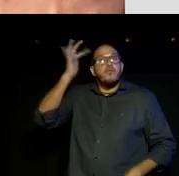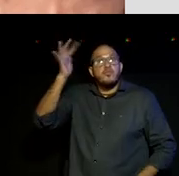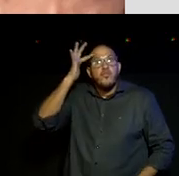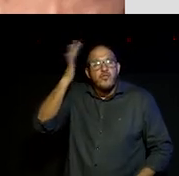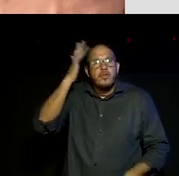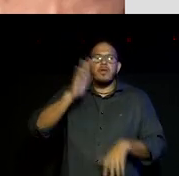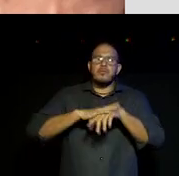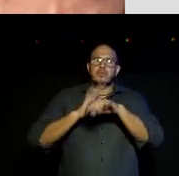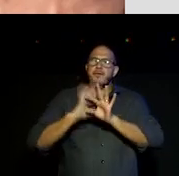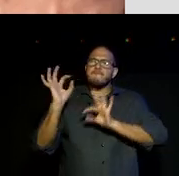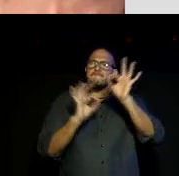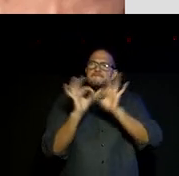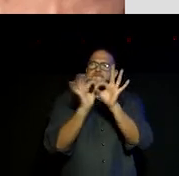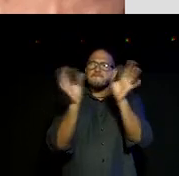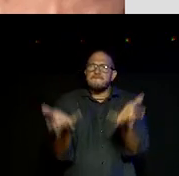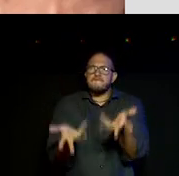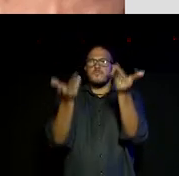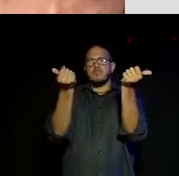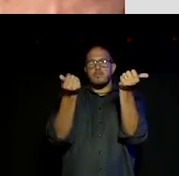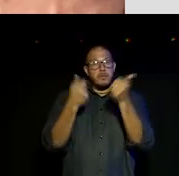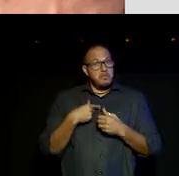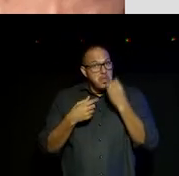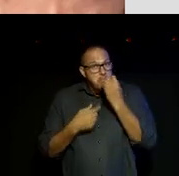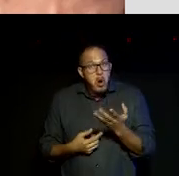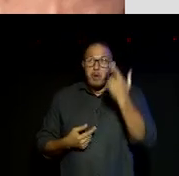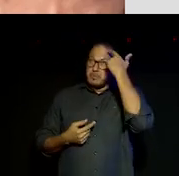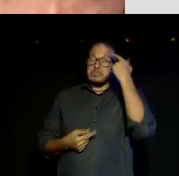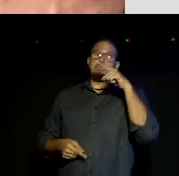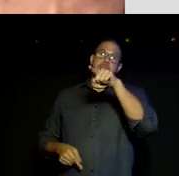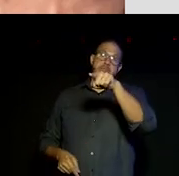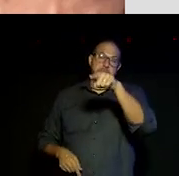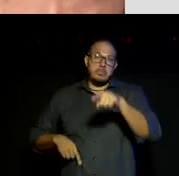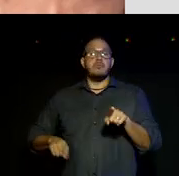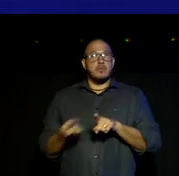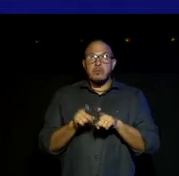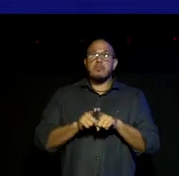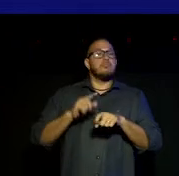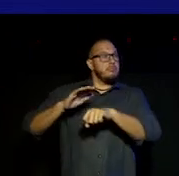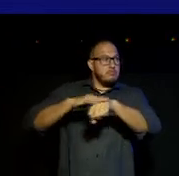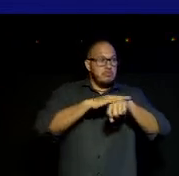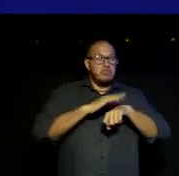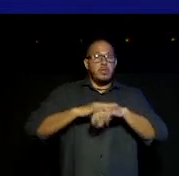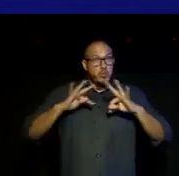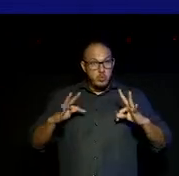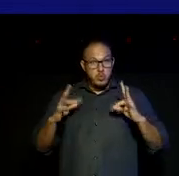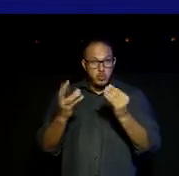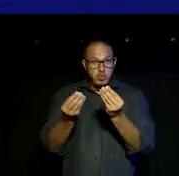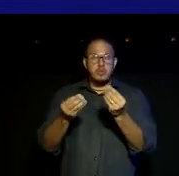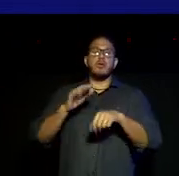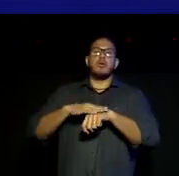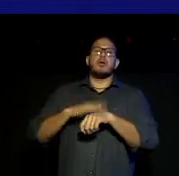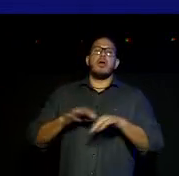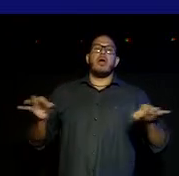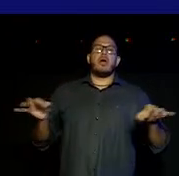a construção de si próprio. No final das contas, e é bom pensar sobre isso, no final das contas, quando tudo isso acabar, o